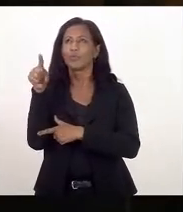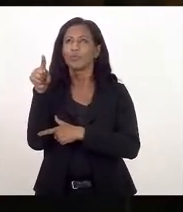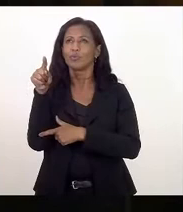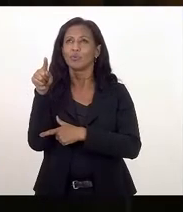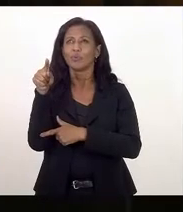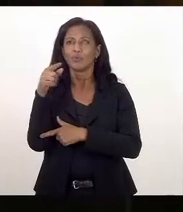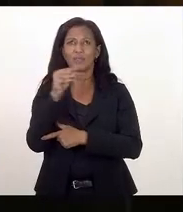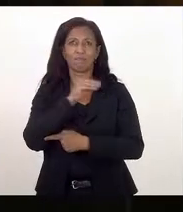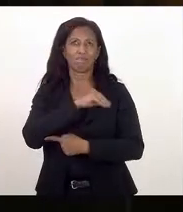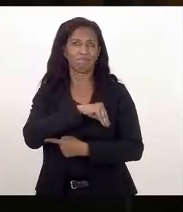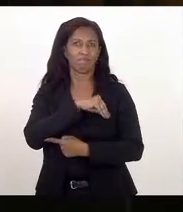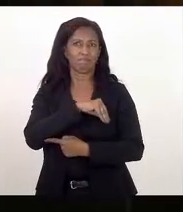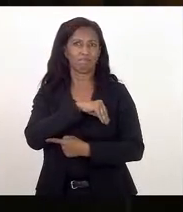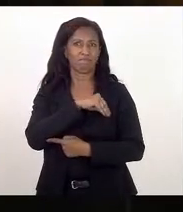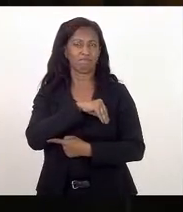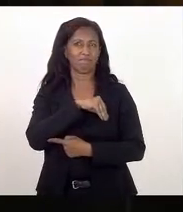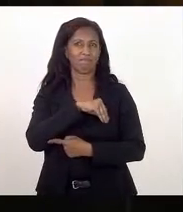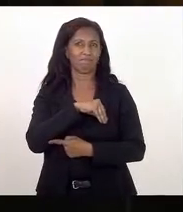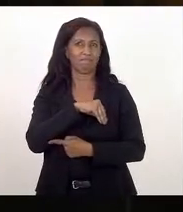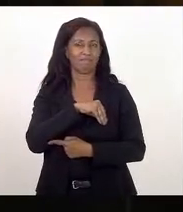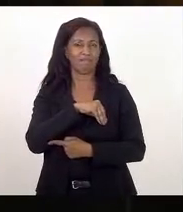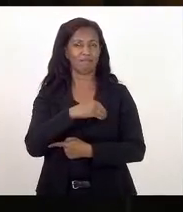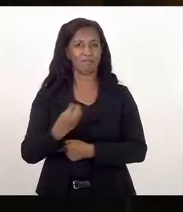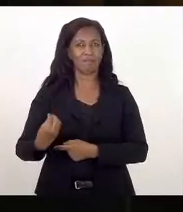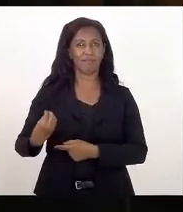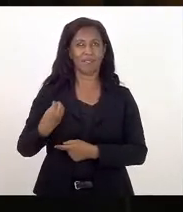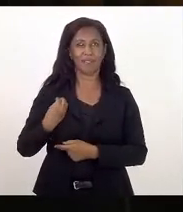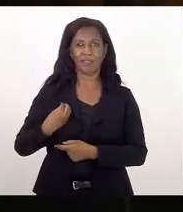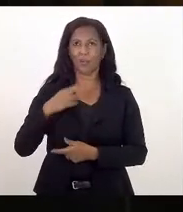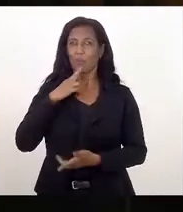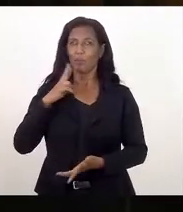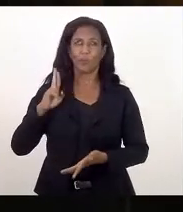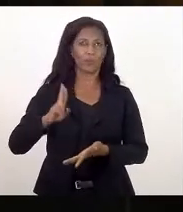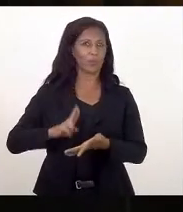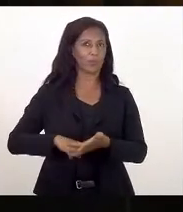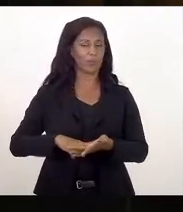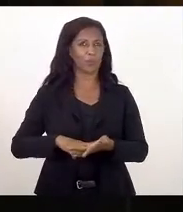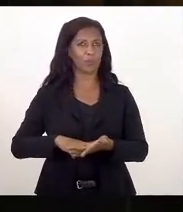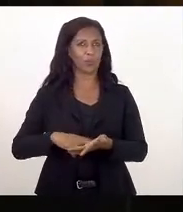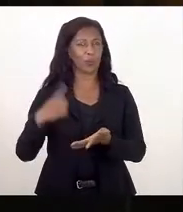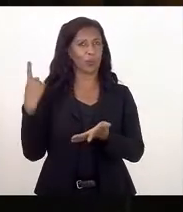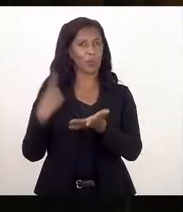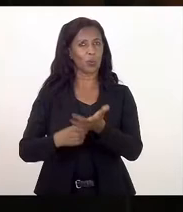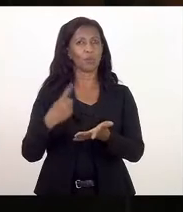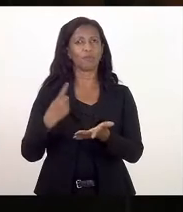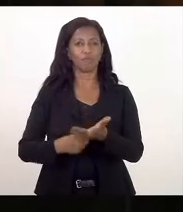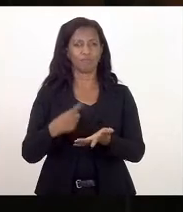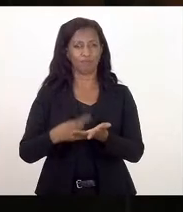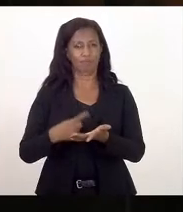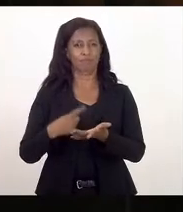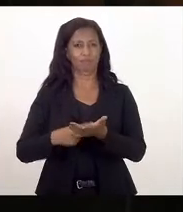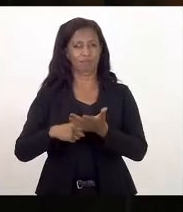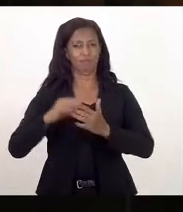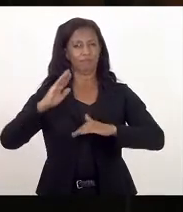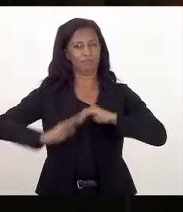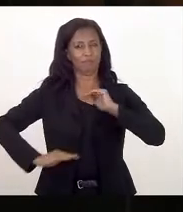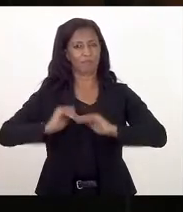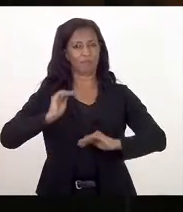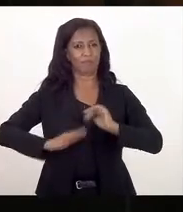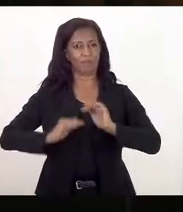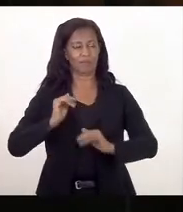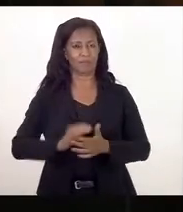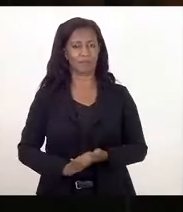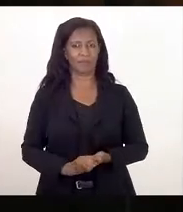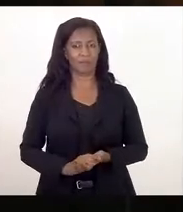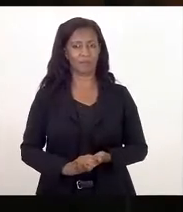sustento diário da vida de vocês, o reconhecimento e o comprometimento profissional. Faço